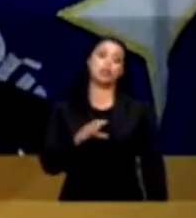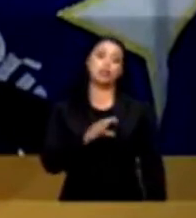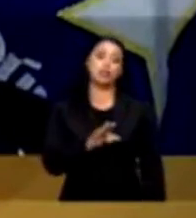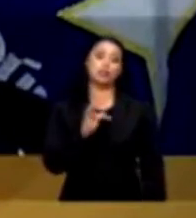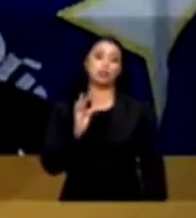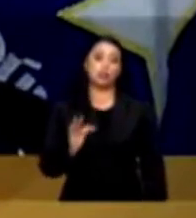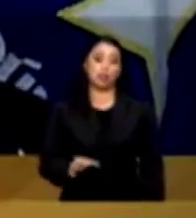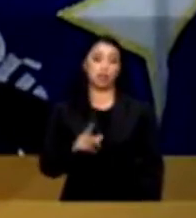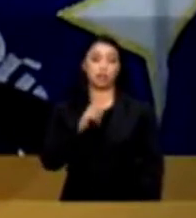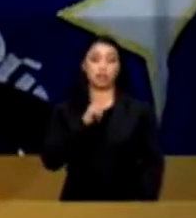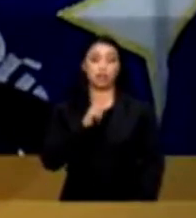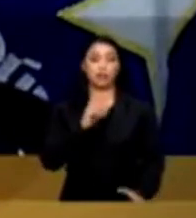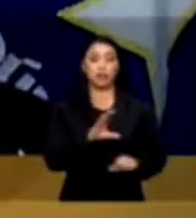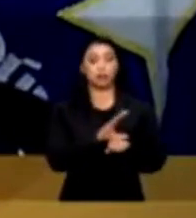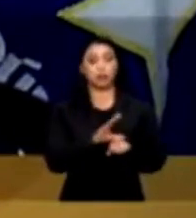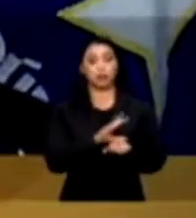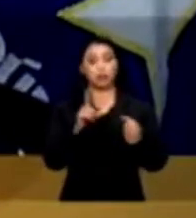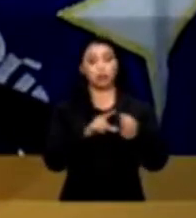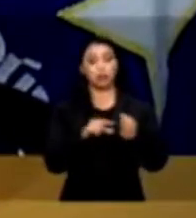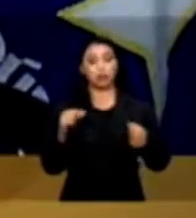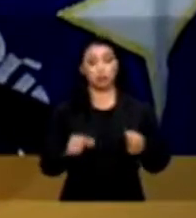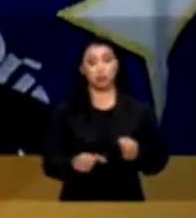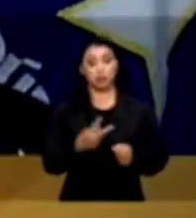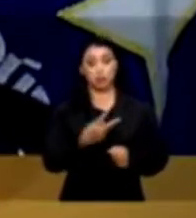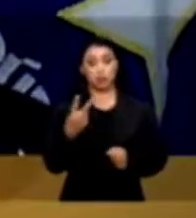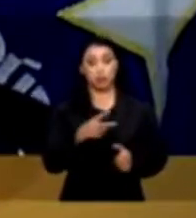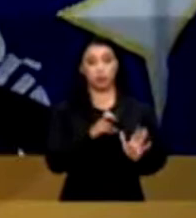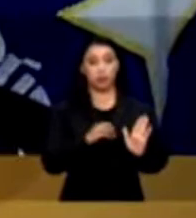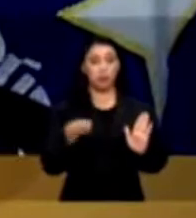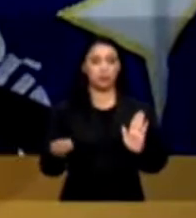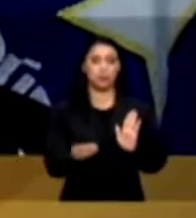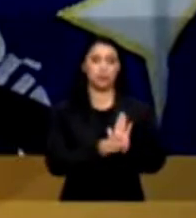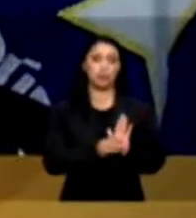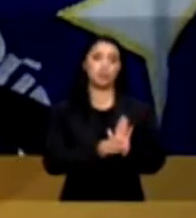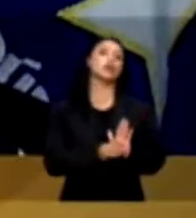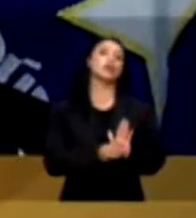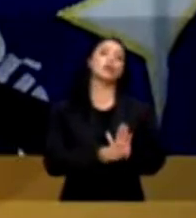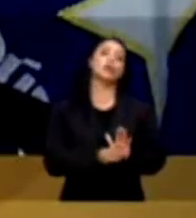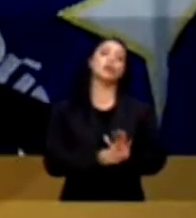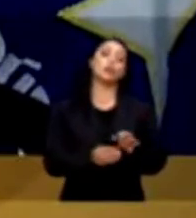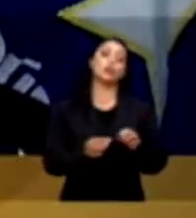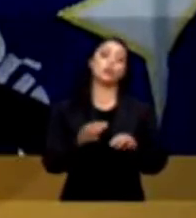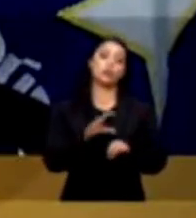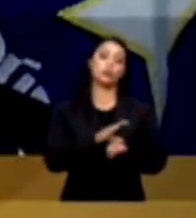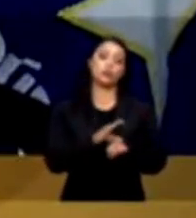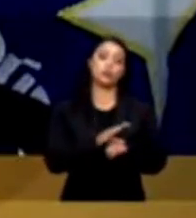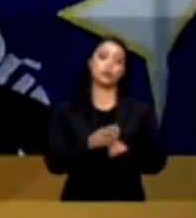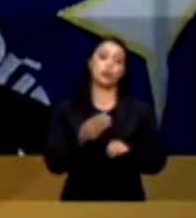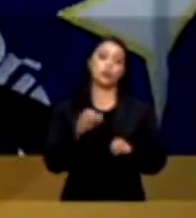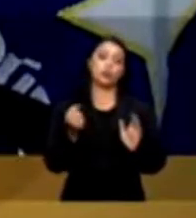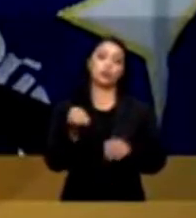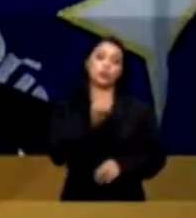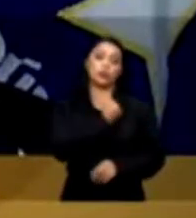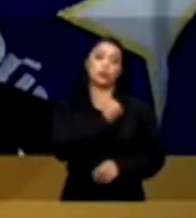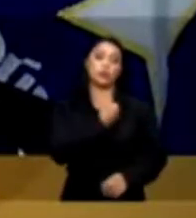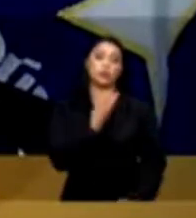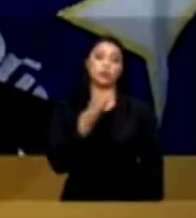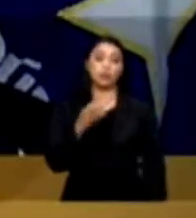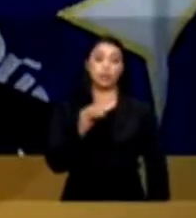incluído na Constituição pelo artigo 2º da Emenda Constitucional número 30 de 2000. O referido preceito